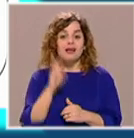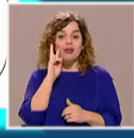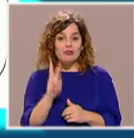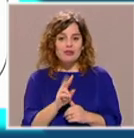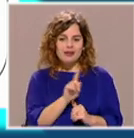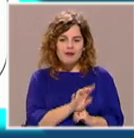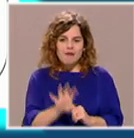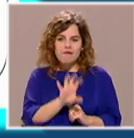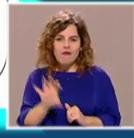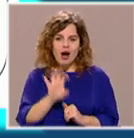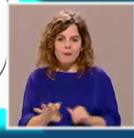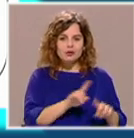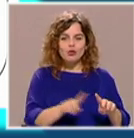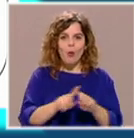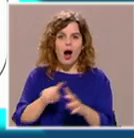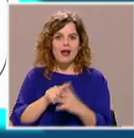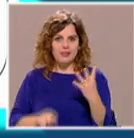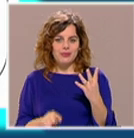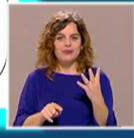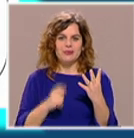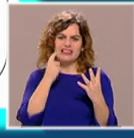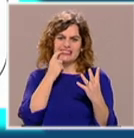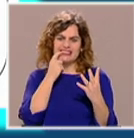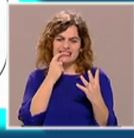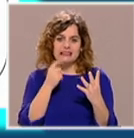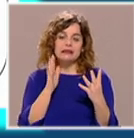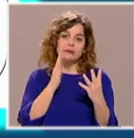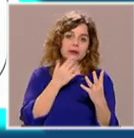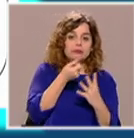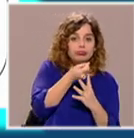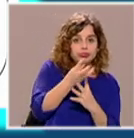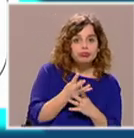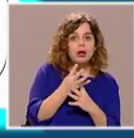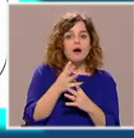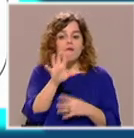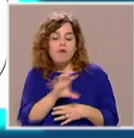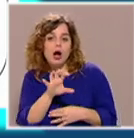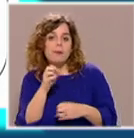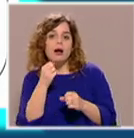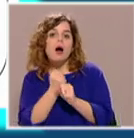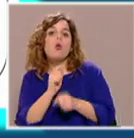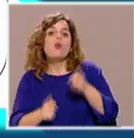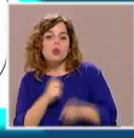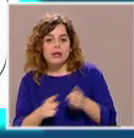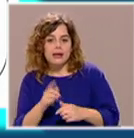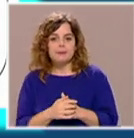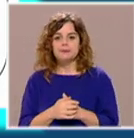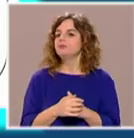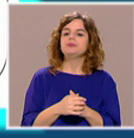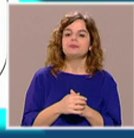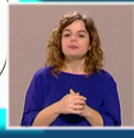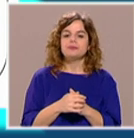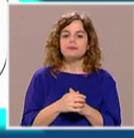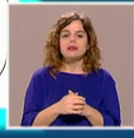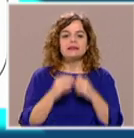têm 4 tipos de dentes, que eles vão variar em número, forma e função. Só para título de exemplo, os incisivos são 8. Porquê?